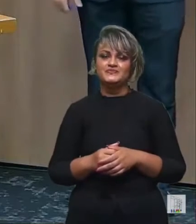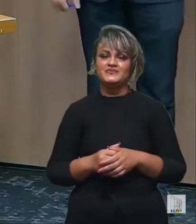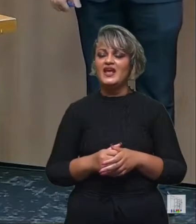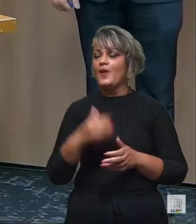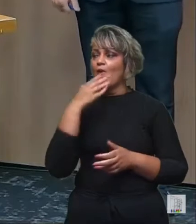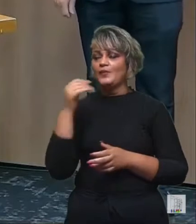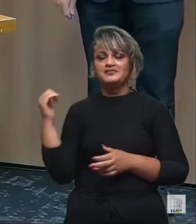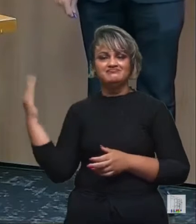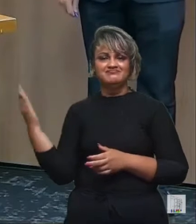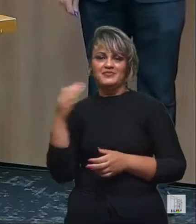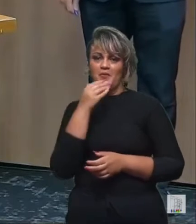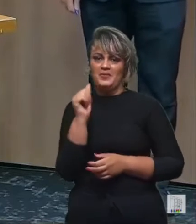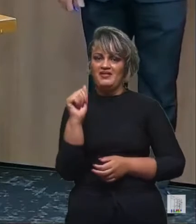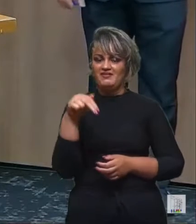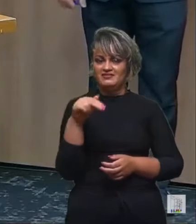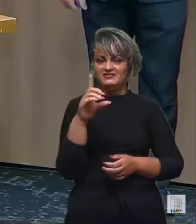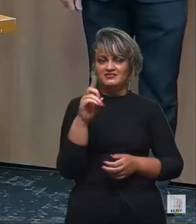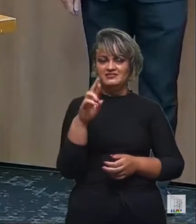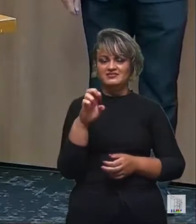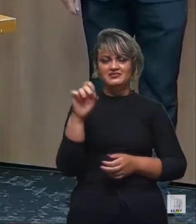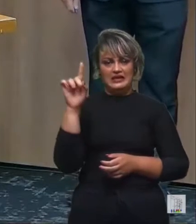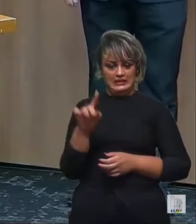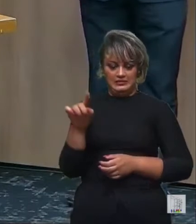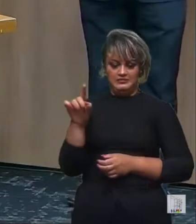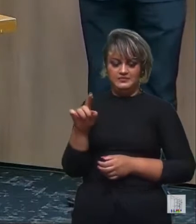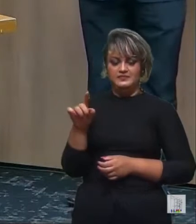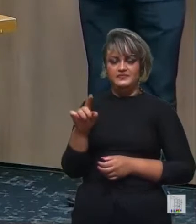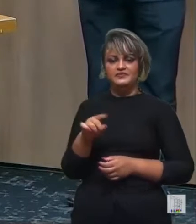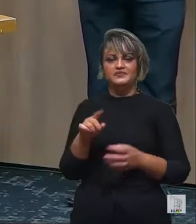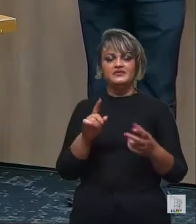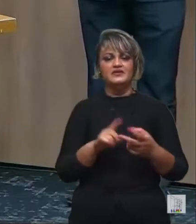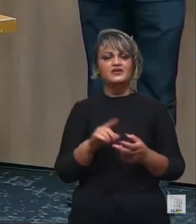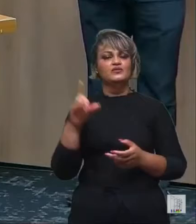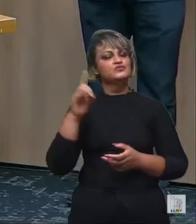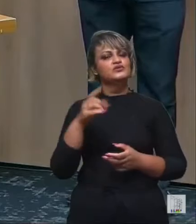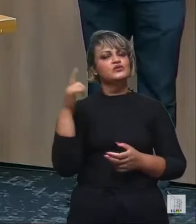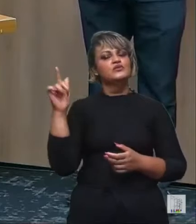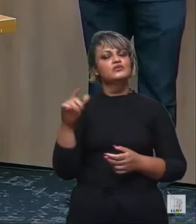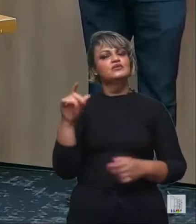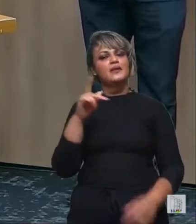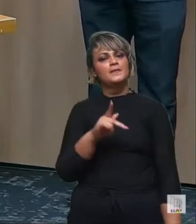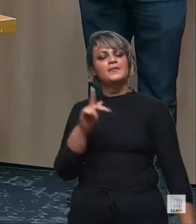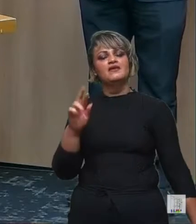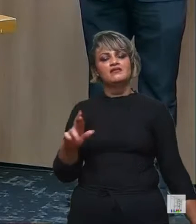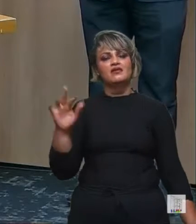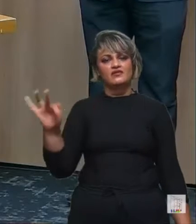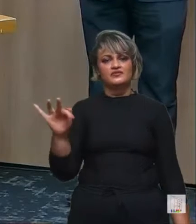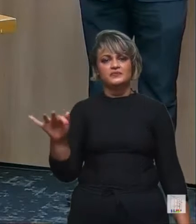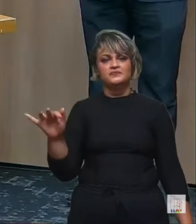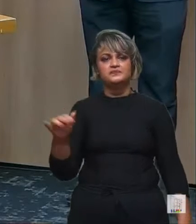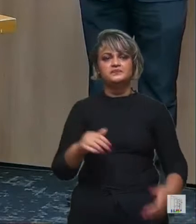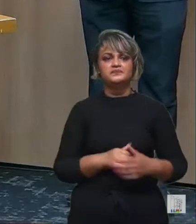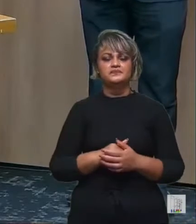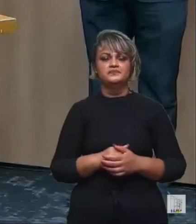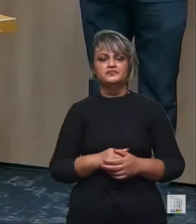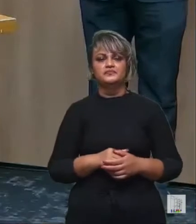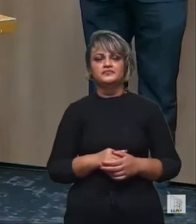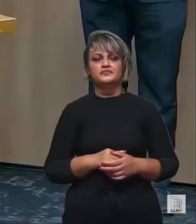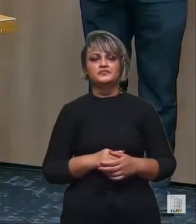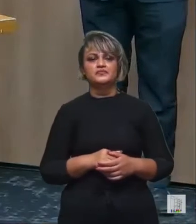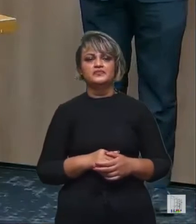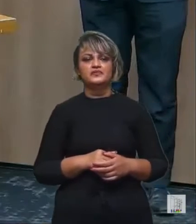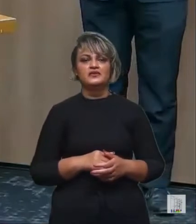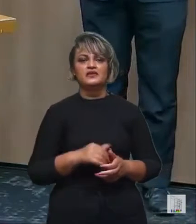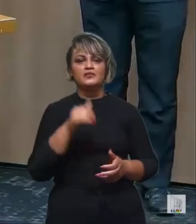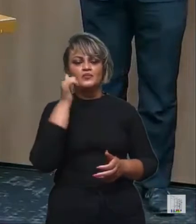colega, Dr. André Rodrigues, caro André, Diretor-Geral da Polícia Federal do Brasil, à